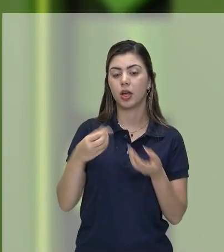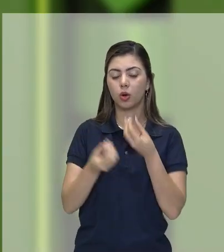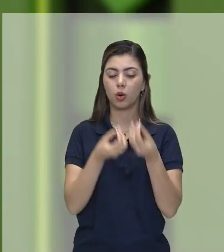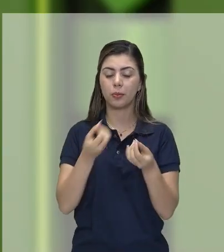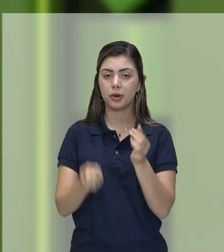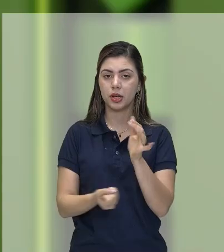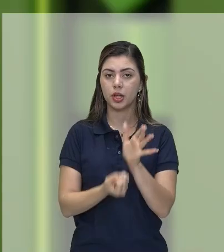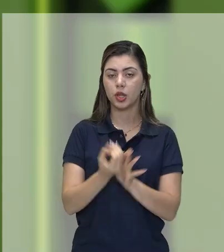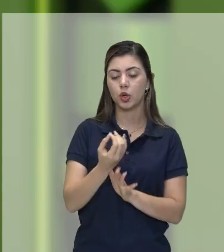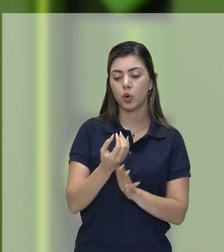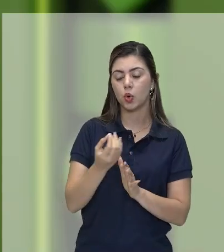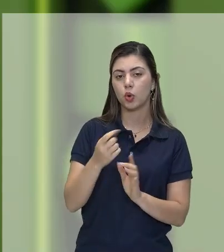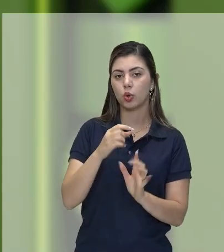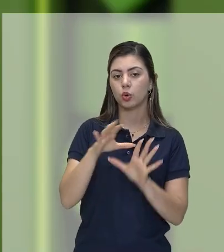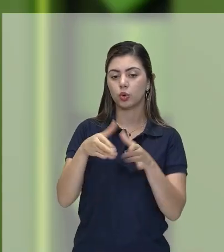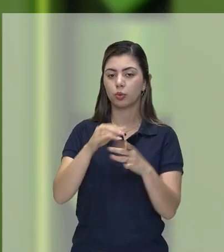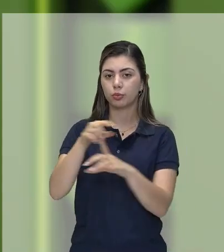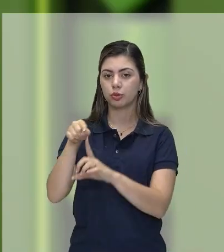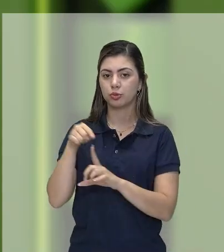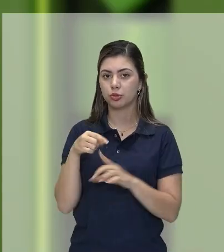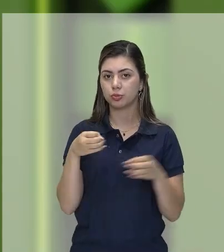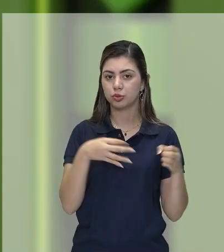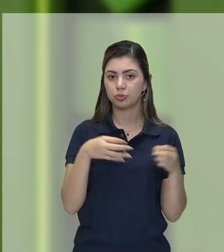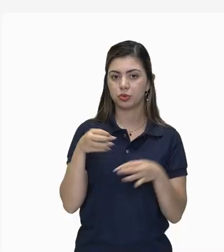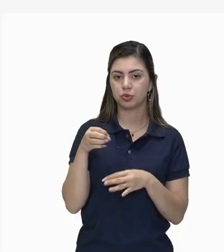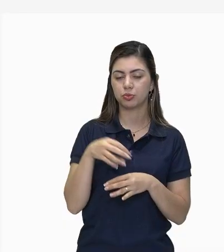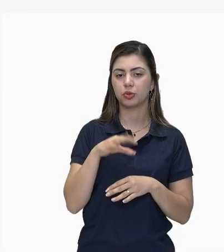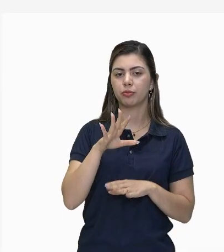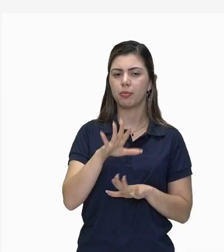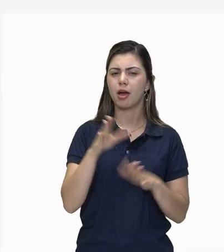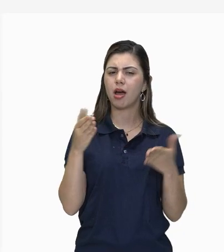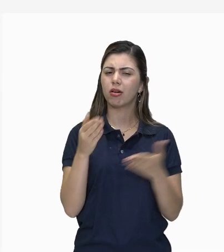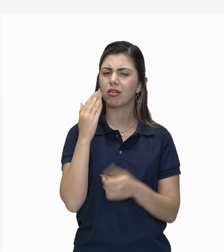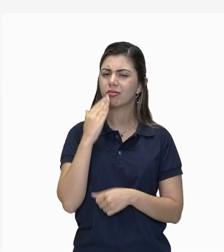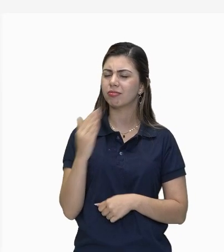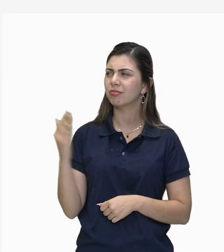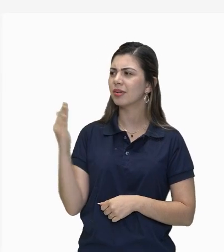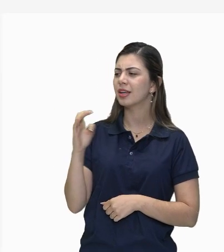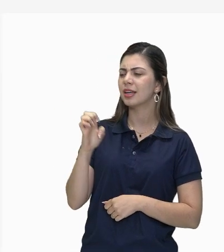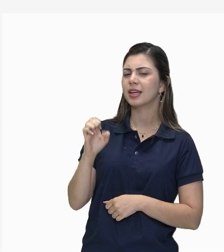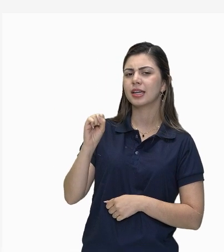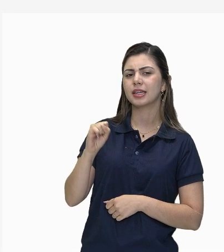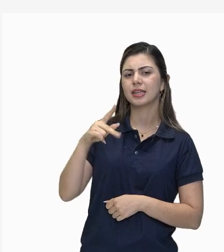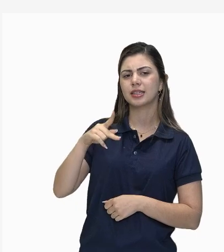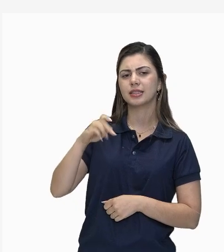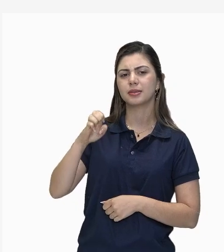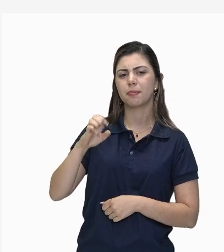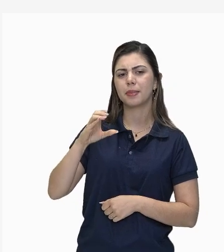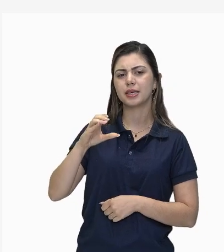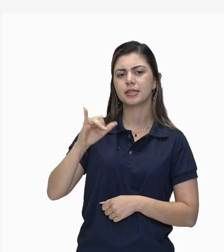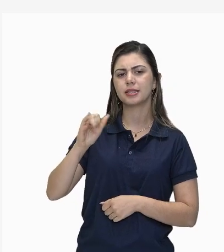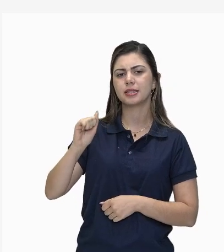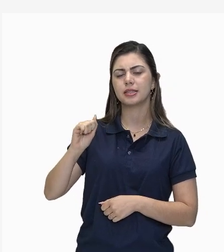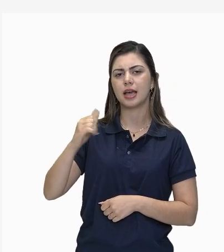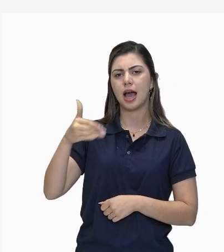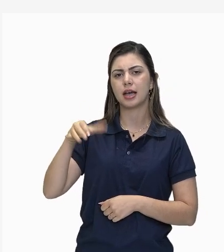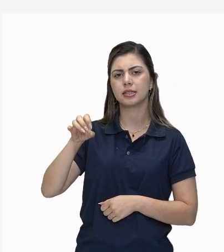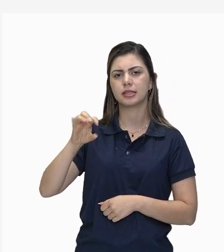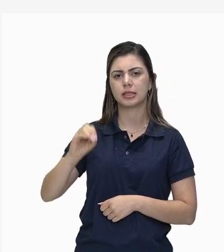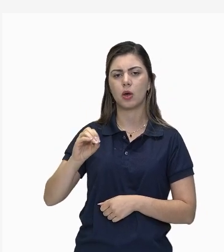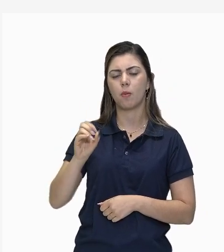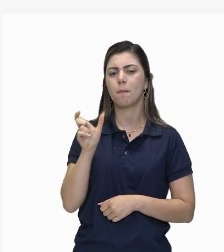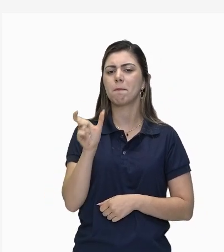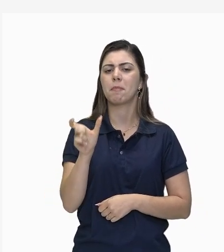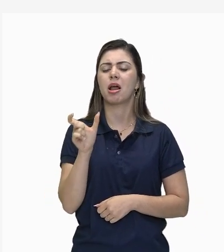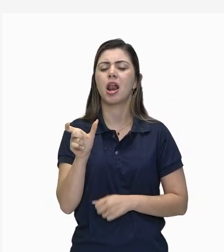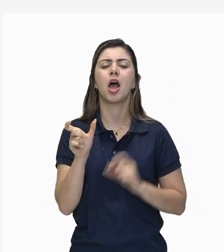vai observar o conceito de especiação. Olha só. Especiação, né, quando a gente fala desse termo,